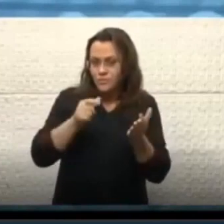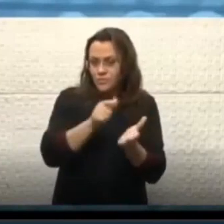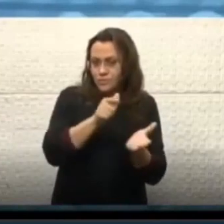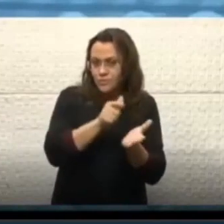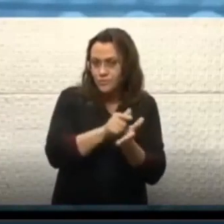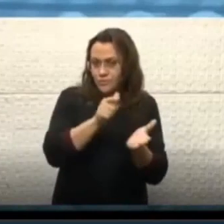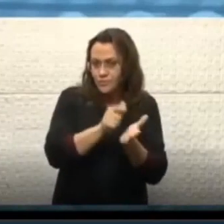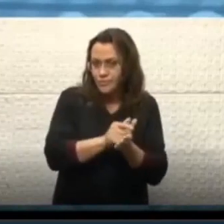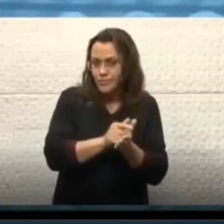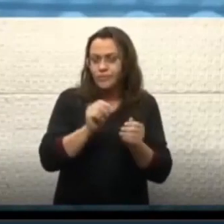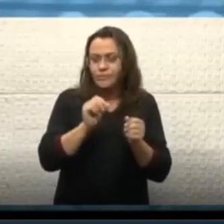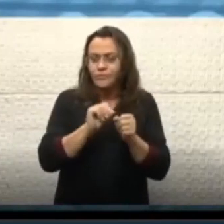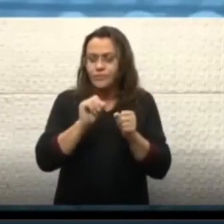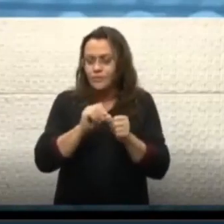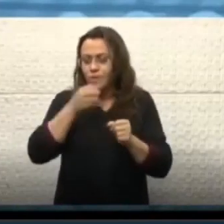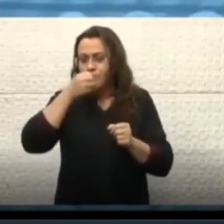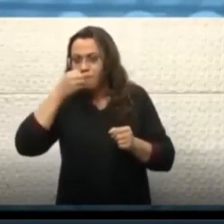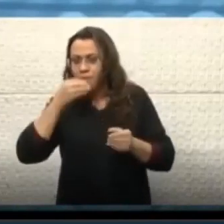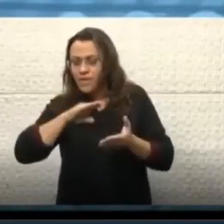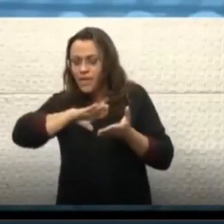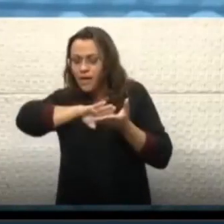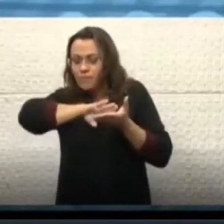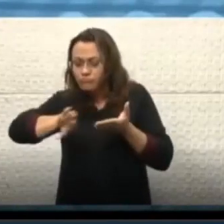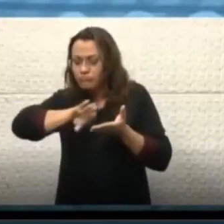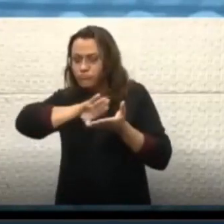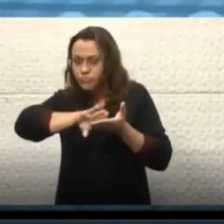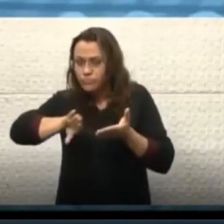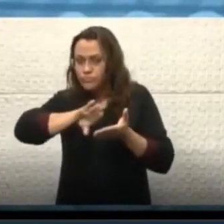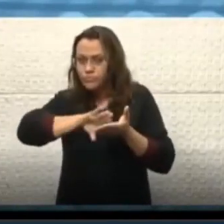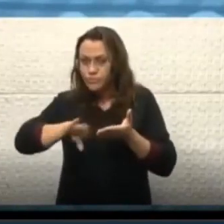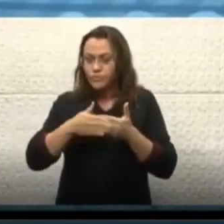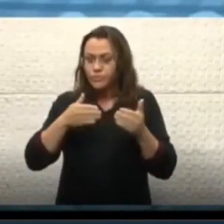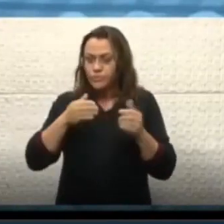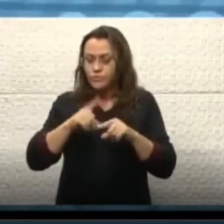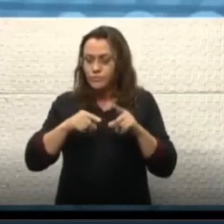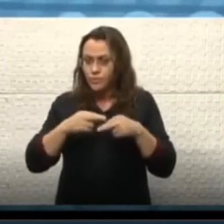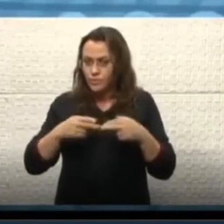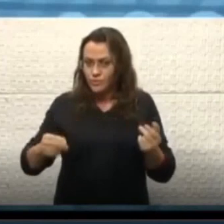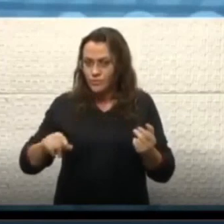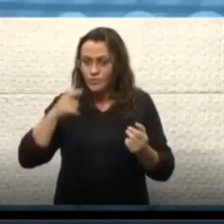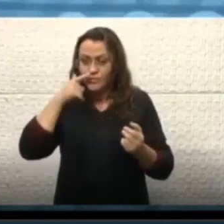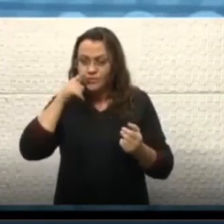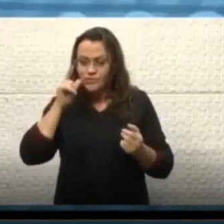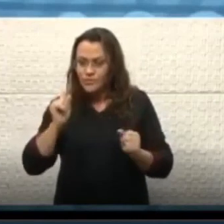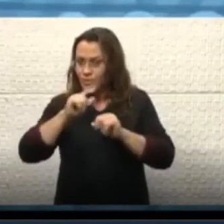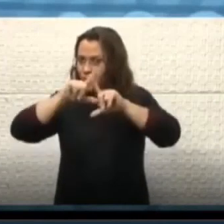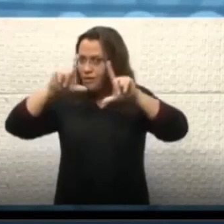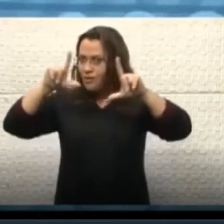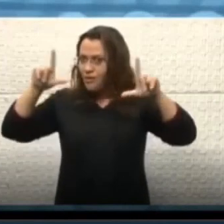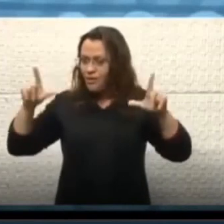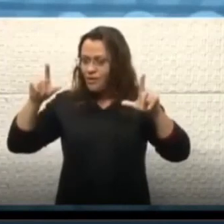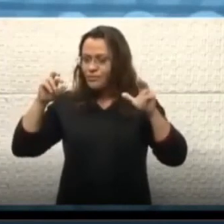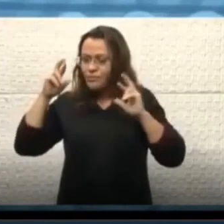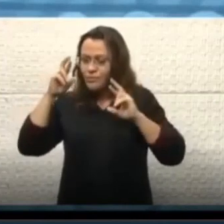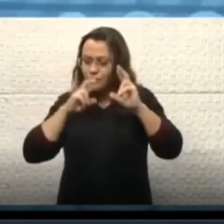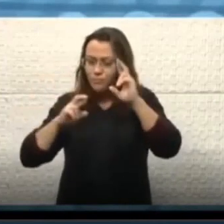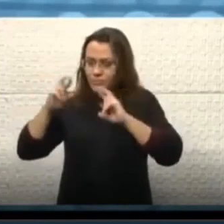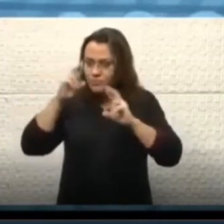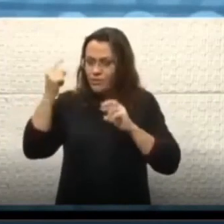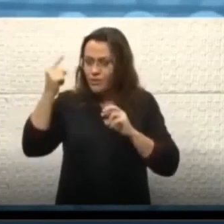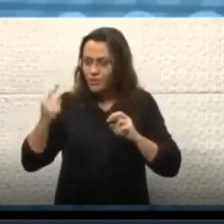filtro, se você não fizer bem essa retirada do material, então você não vai conseguir observar com clareza cada um